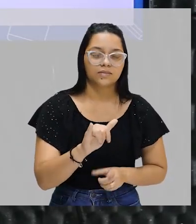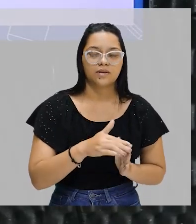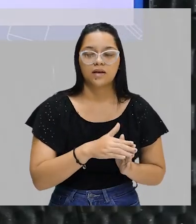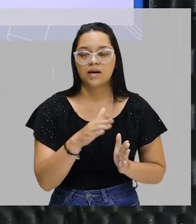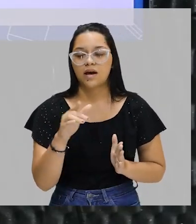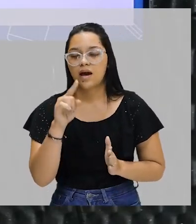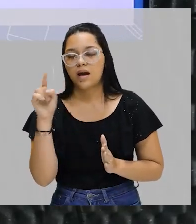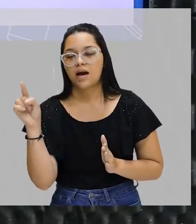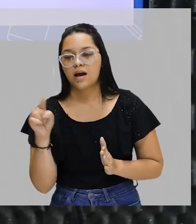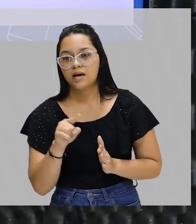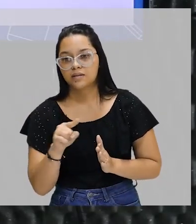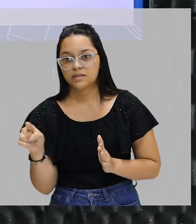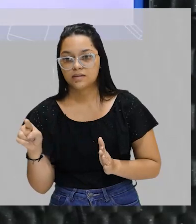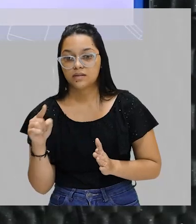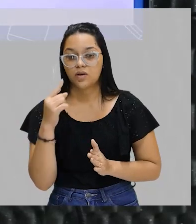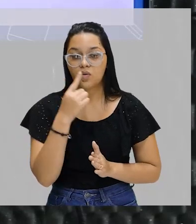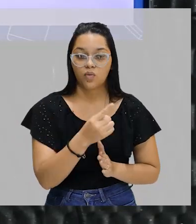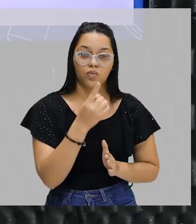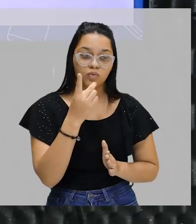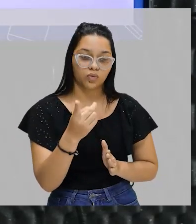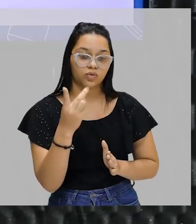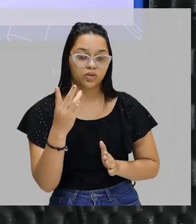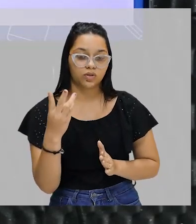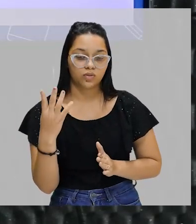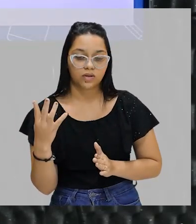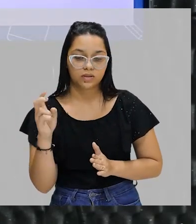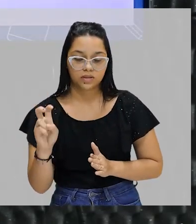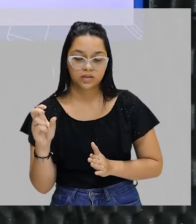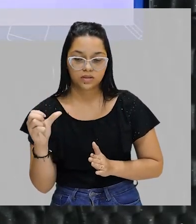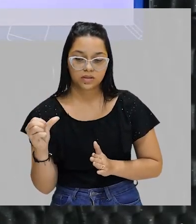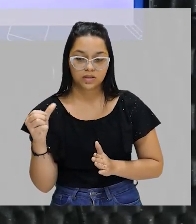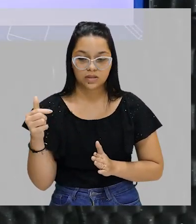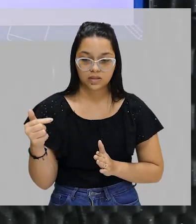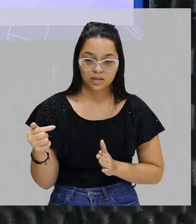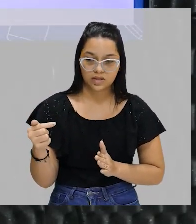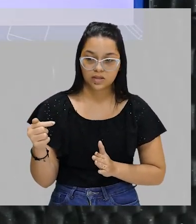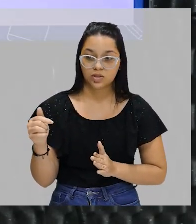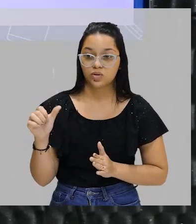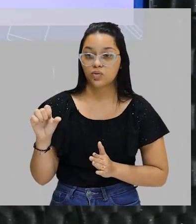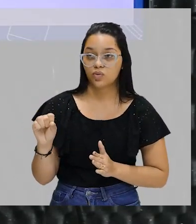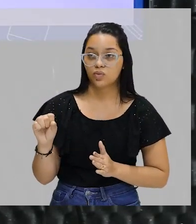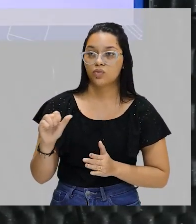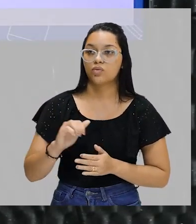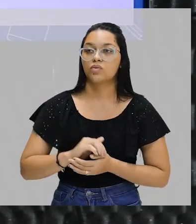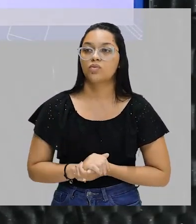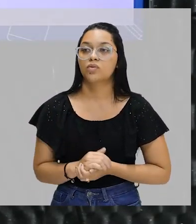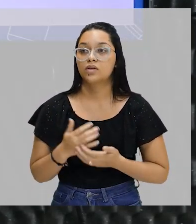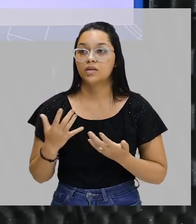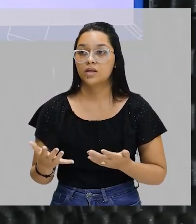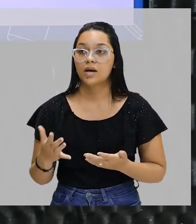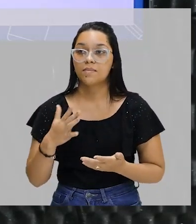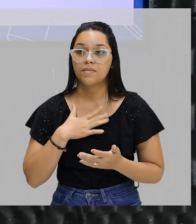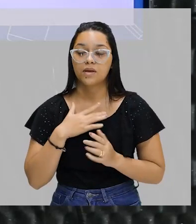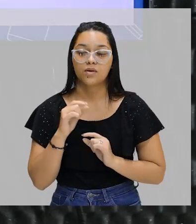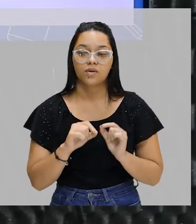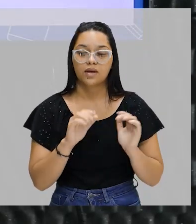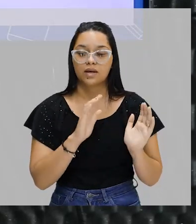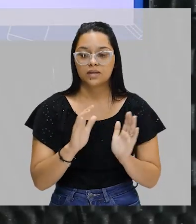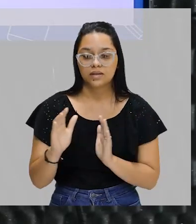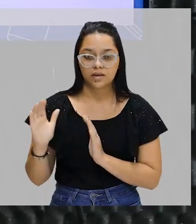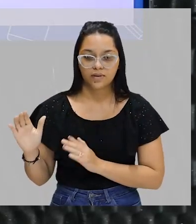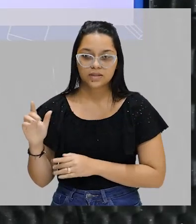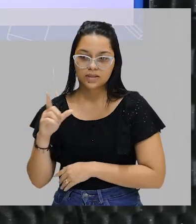até Z, 1, 2, 3, 4, 5, 6, 7 carbonos. Então, a minha maior sequência